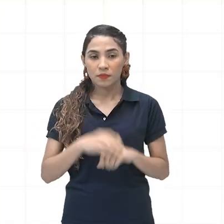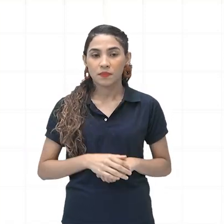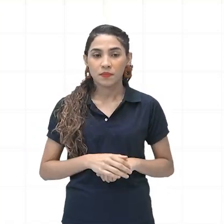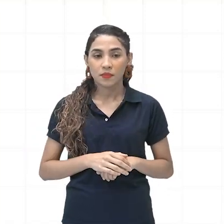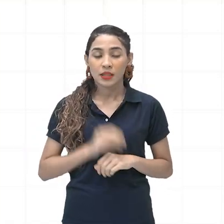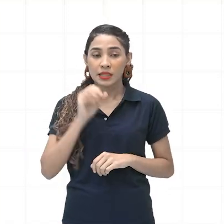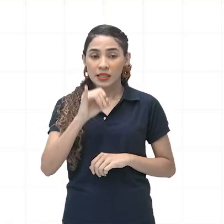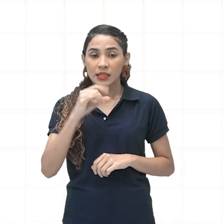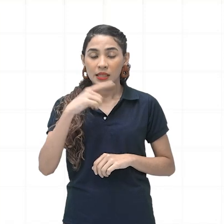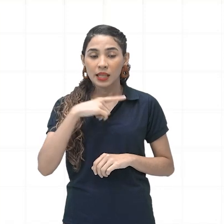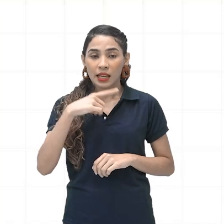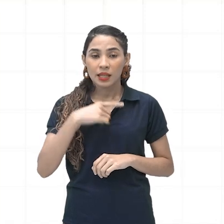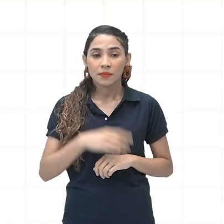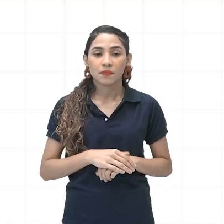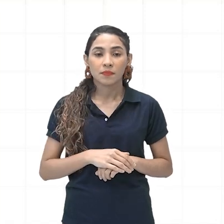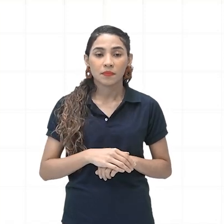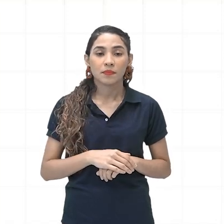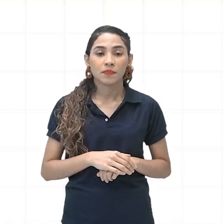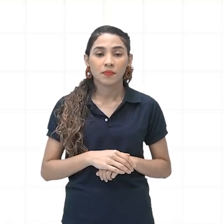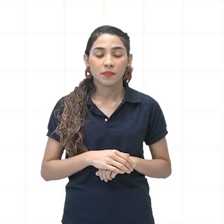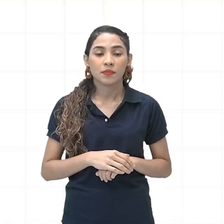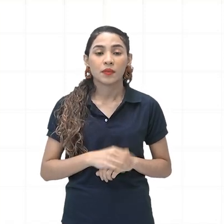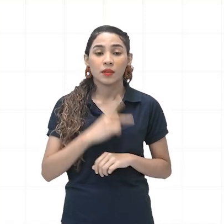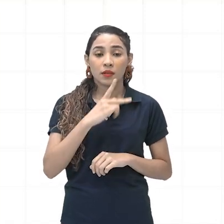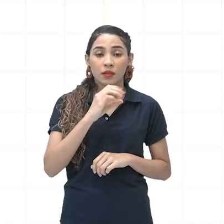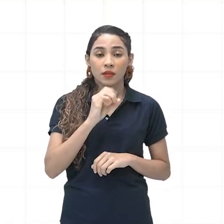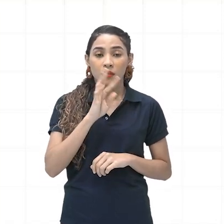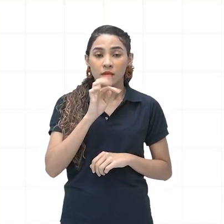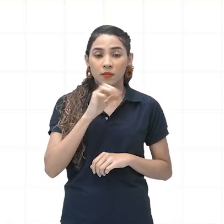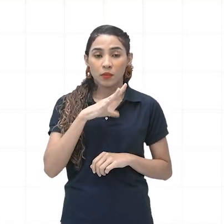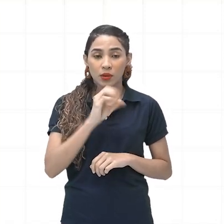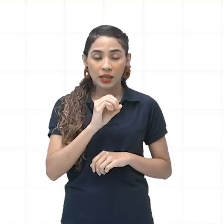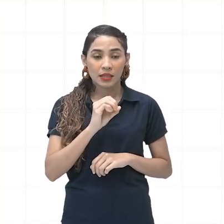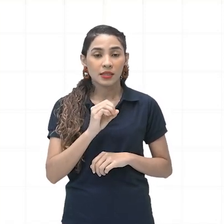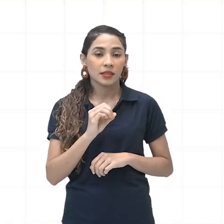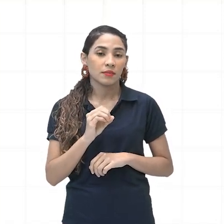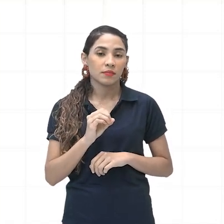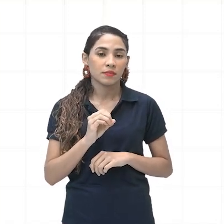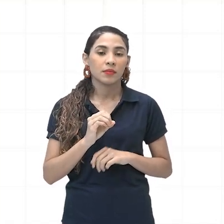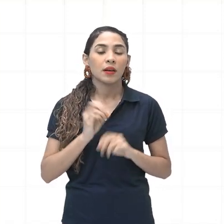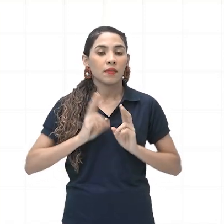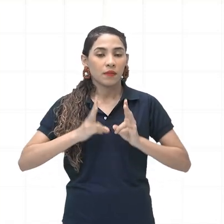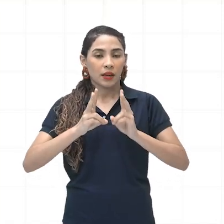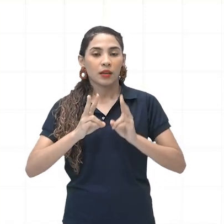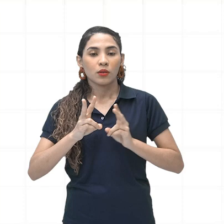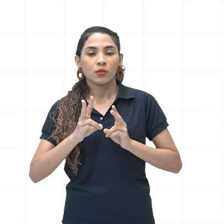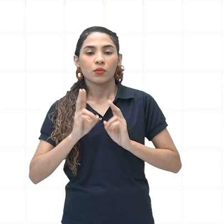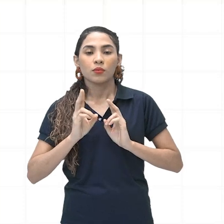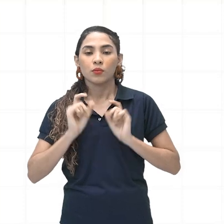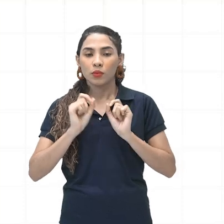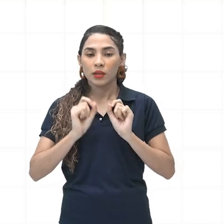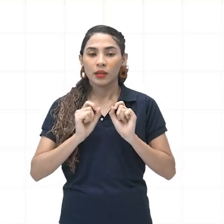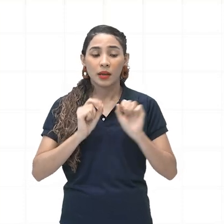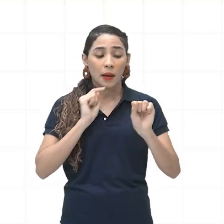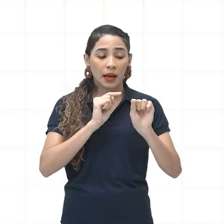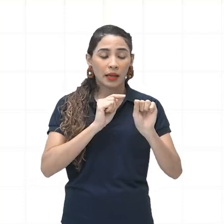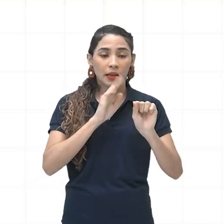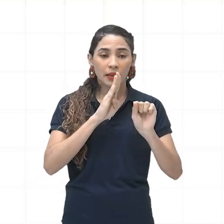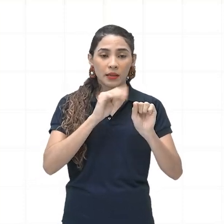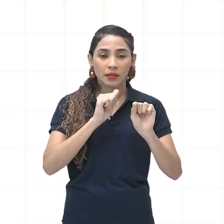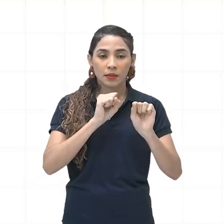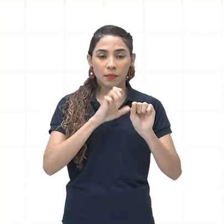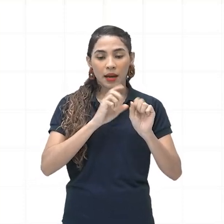uma potência de uma potência, nós vamos manter a base e multiplicar